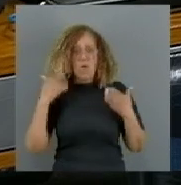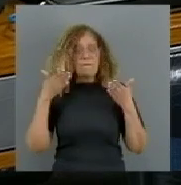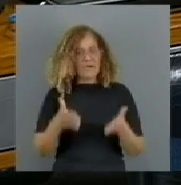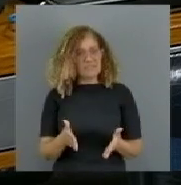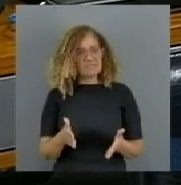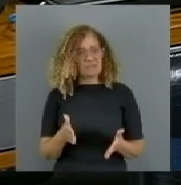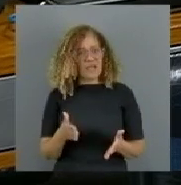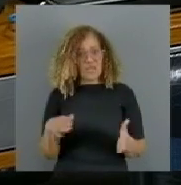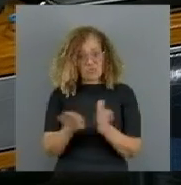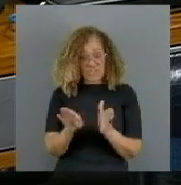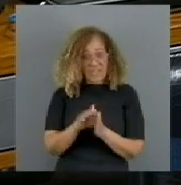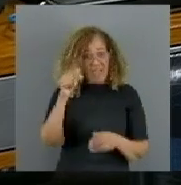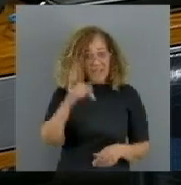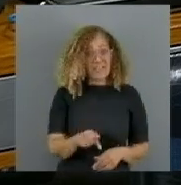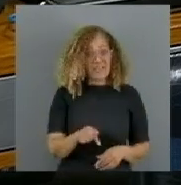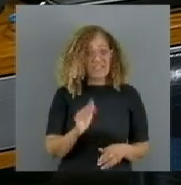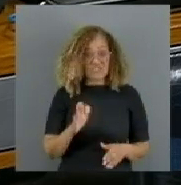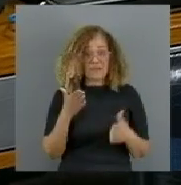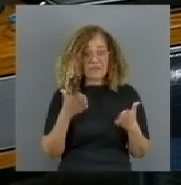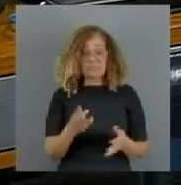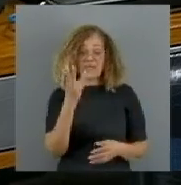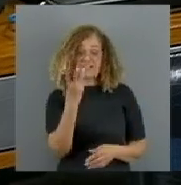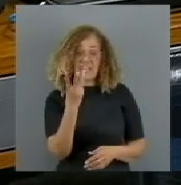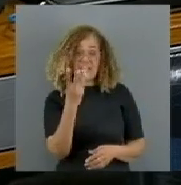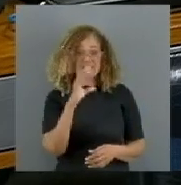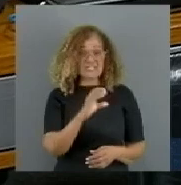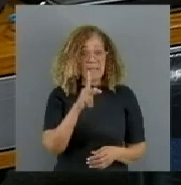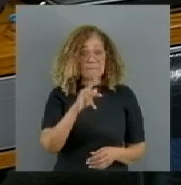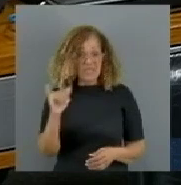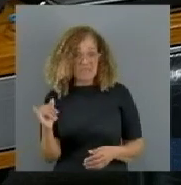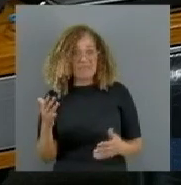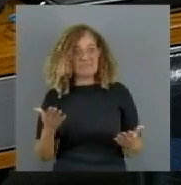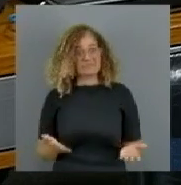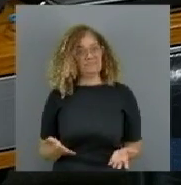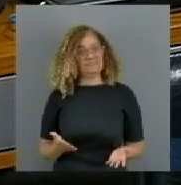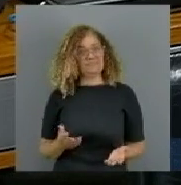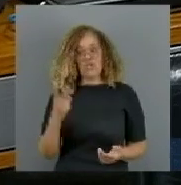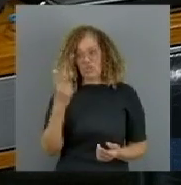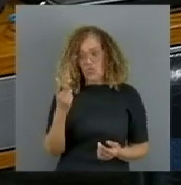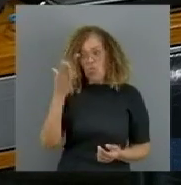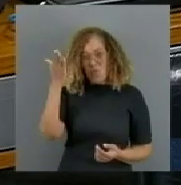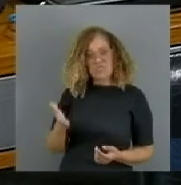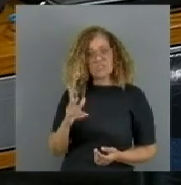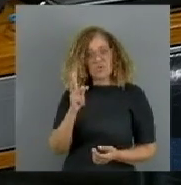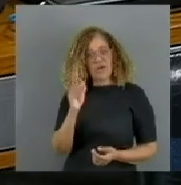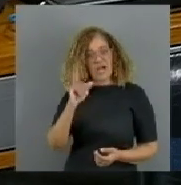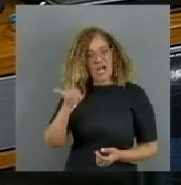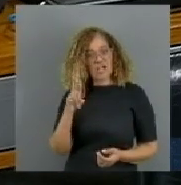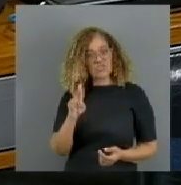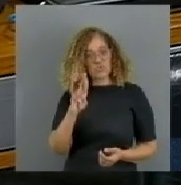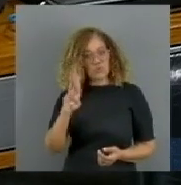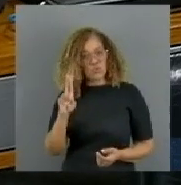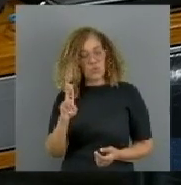que cheguei aqui, em 3 CPIs, senador Cajuru, 2 com o senhor, inclusive. Aliás, uma o